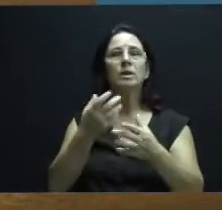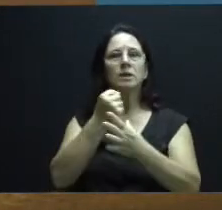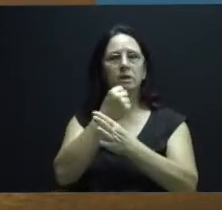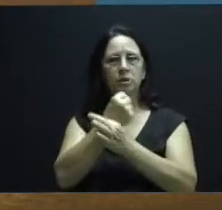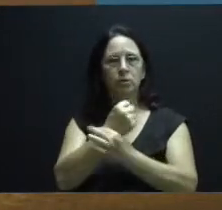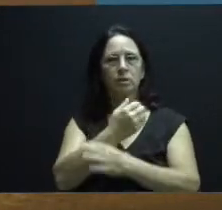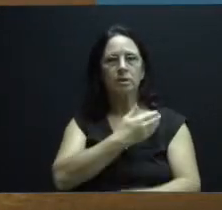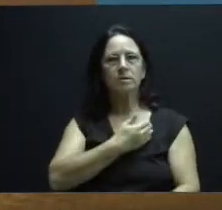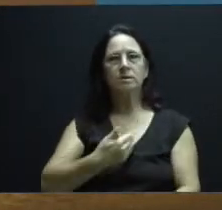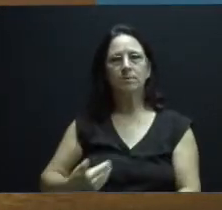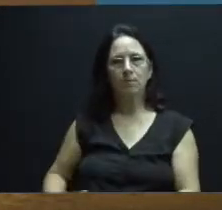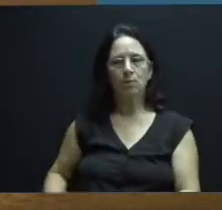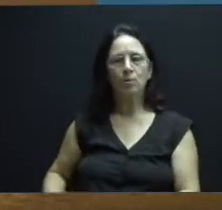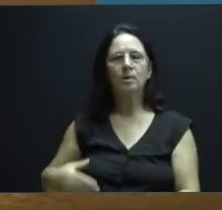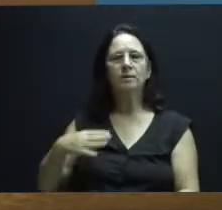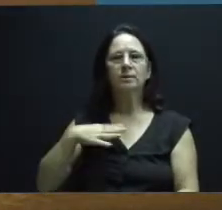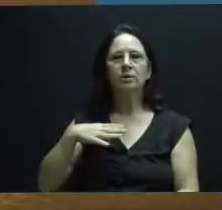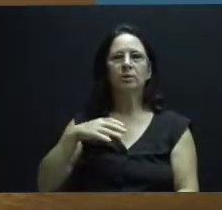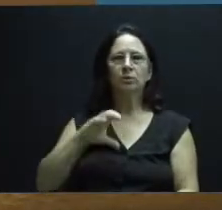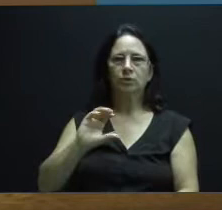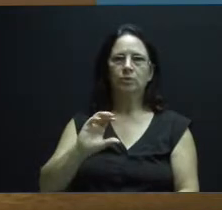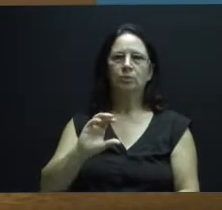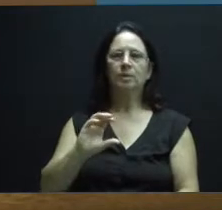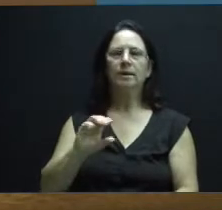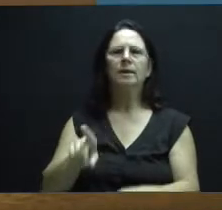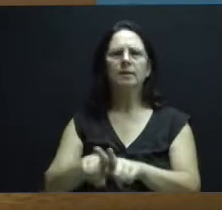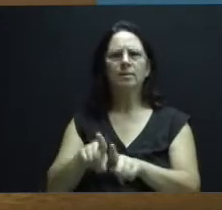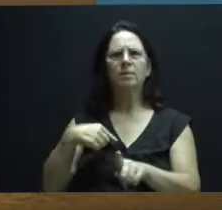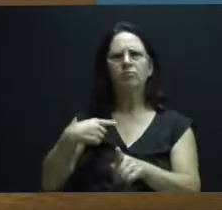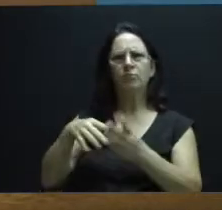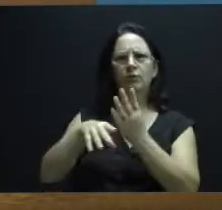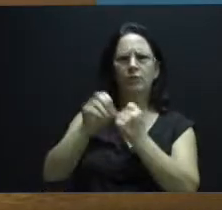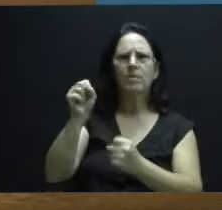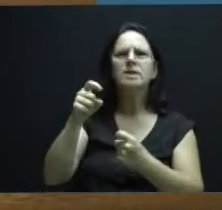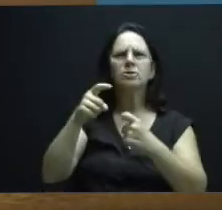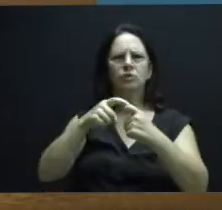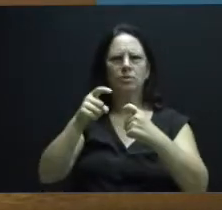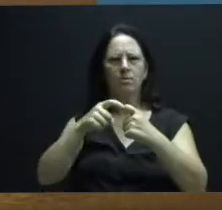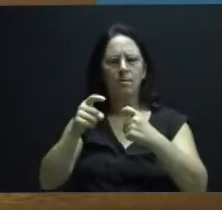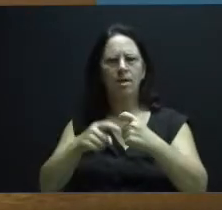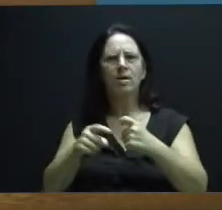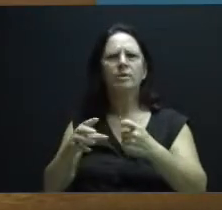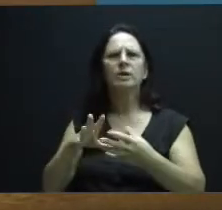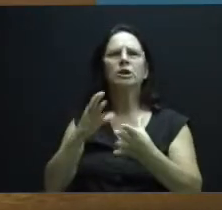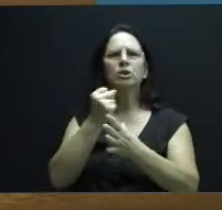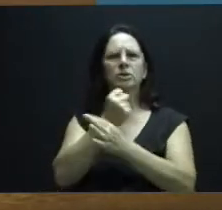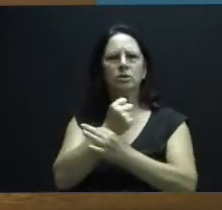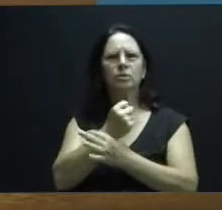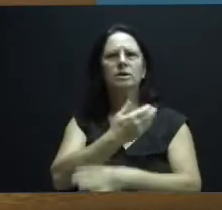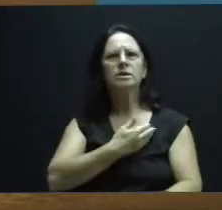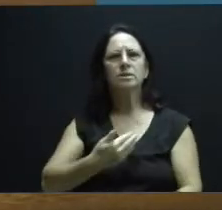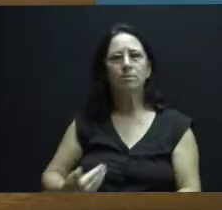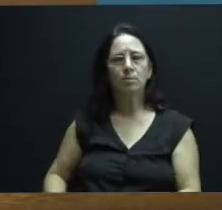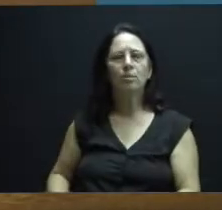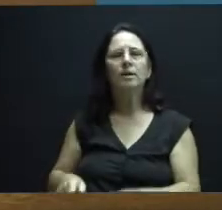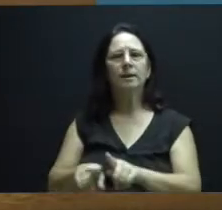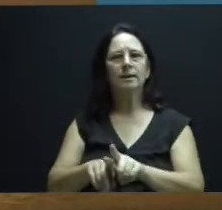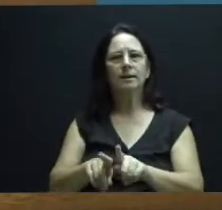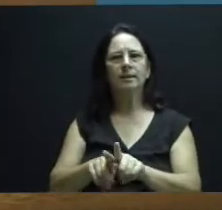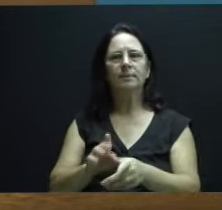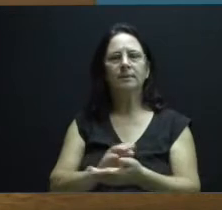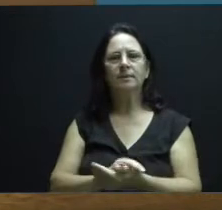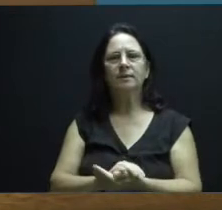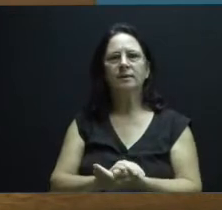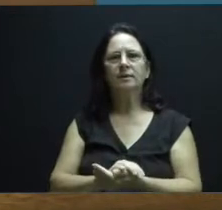pública em nosso município uma vez também que minha formação além de médico veterinário e técnico segurança pública mas nós